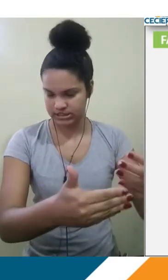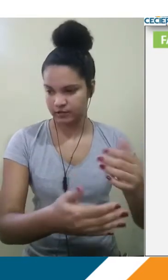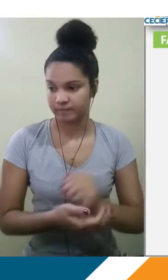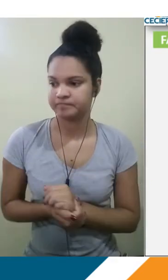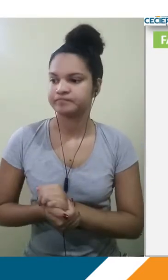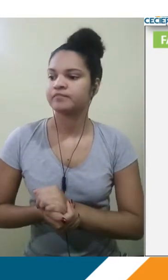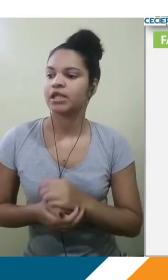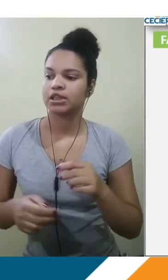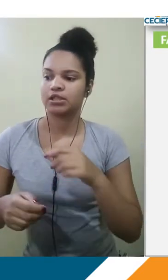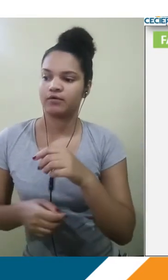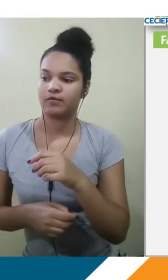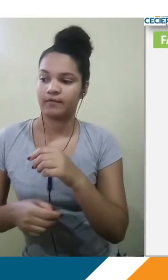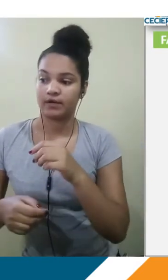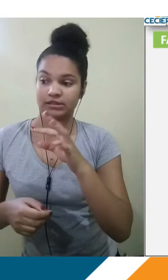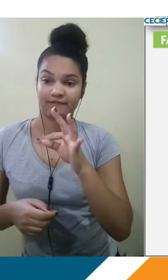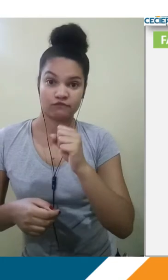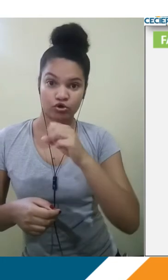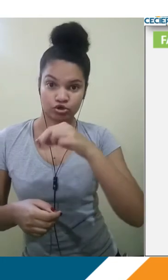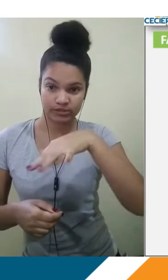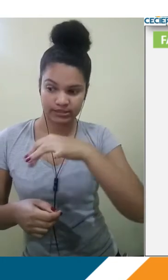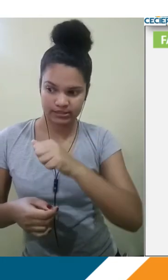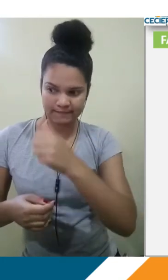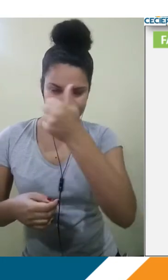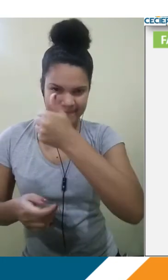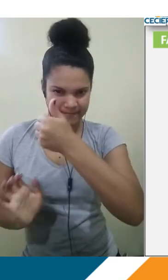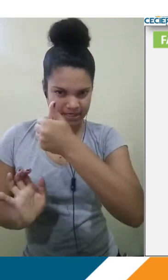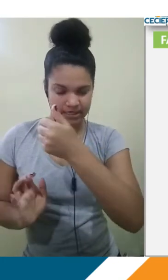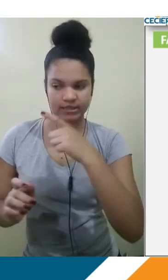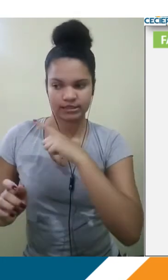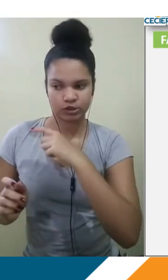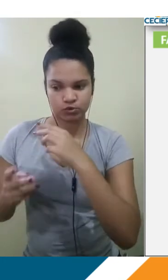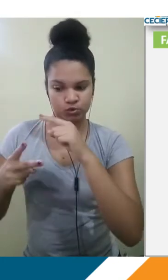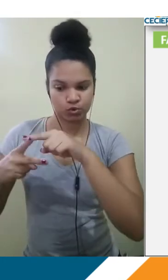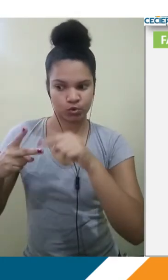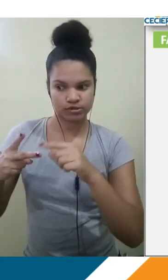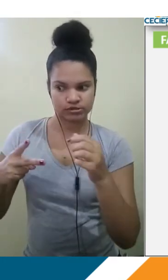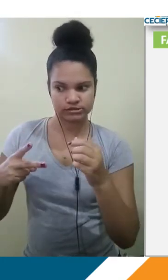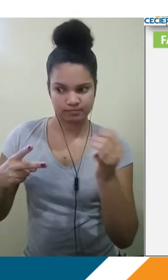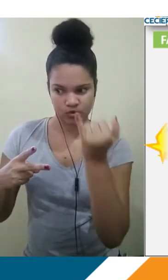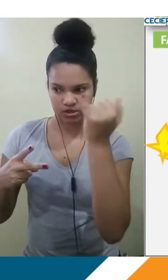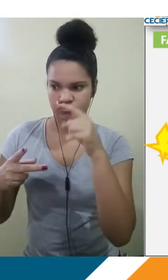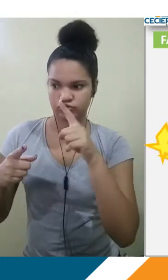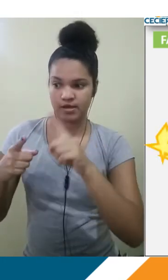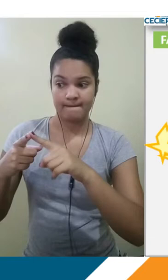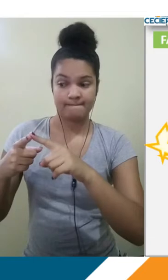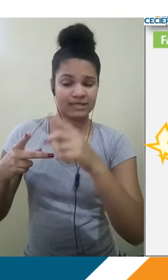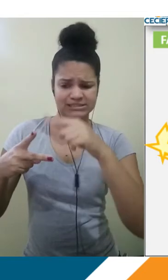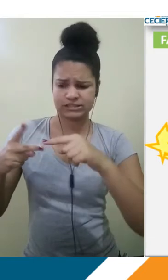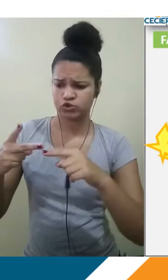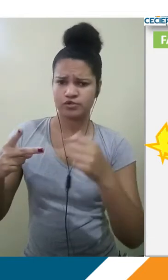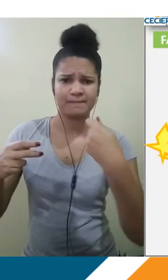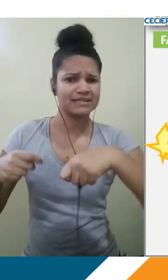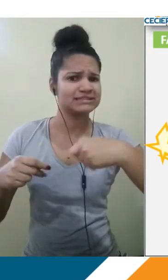importantes: a fotólise da água e a chamada fotofosforilação. E esses eventos dependem diretamente